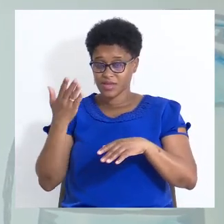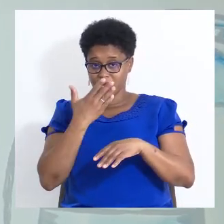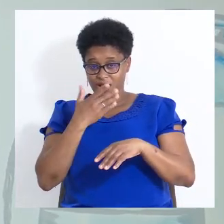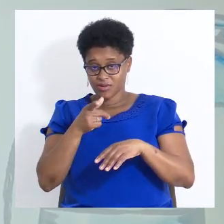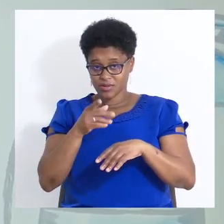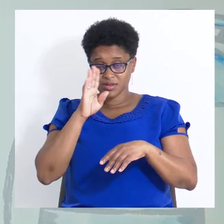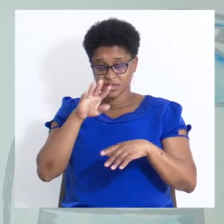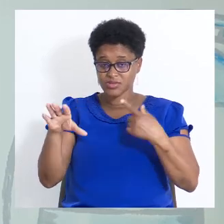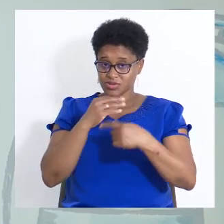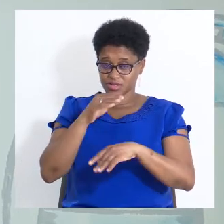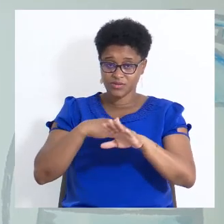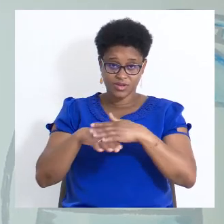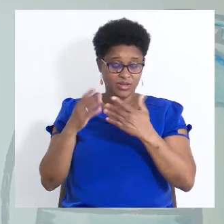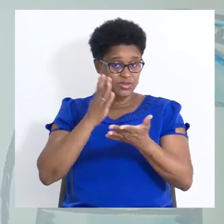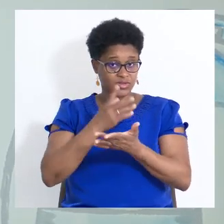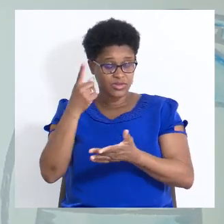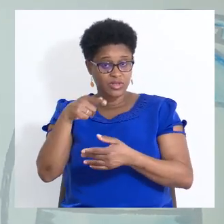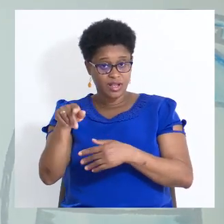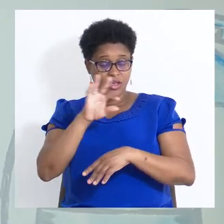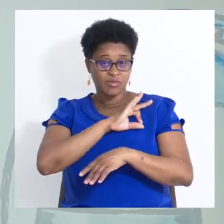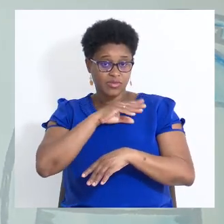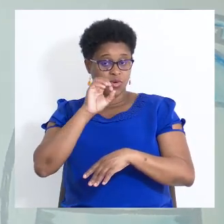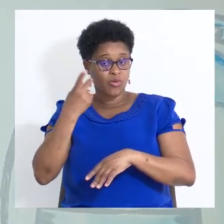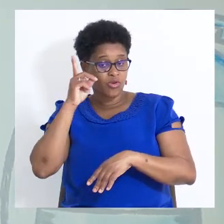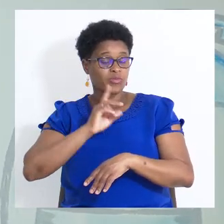para a sala de aula. Se não conseguires sozinho, está lá a